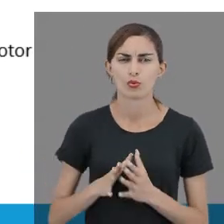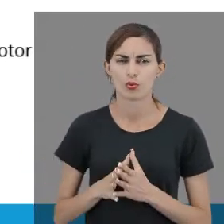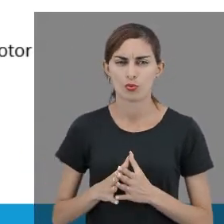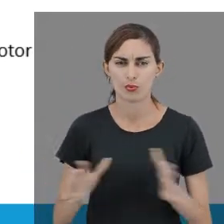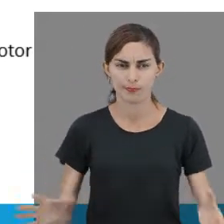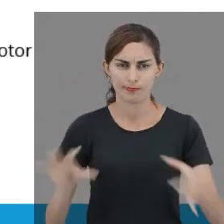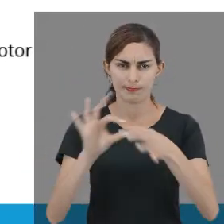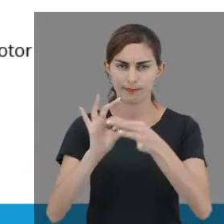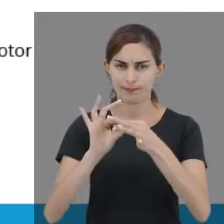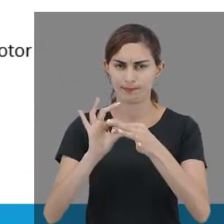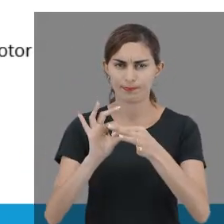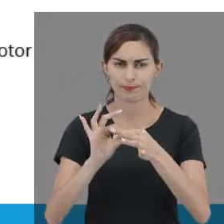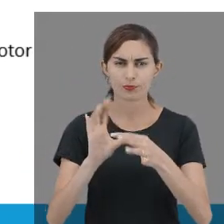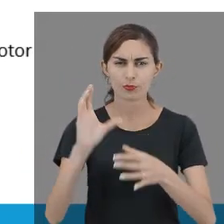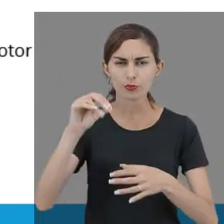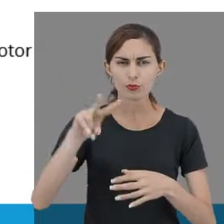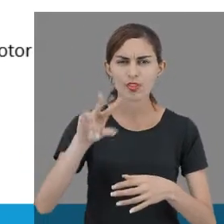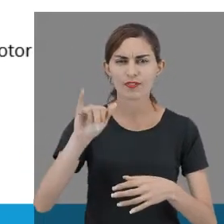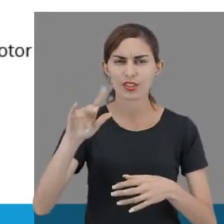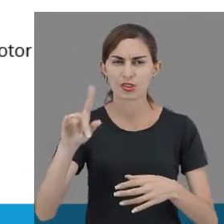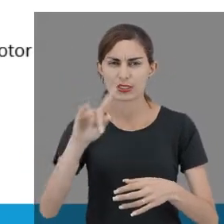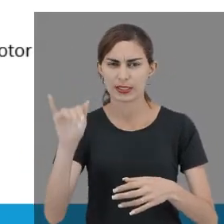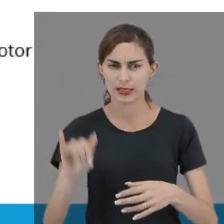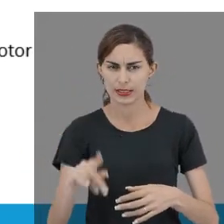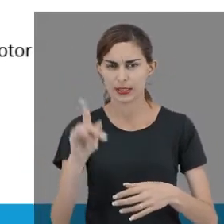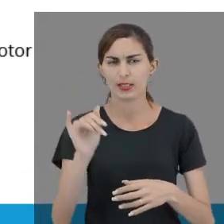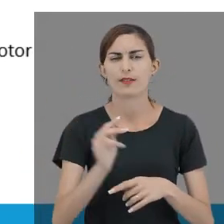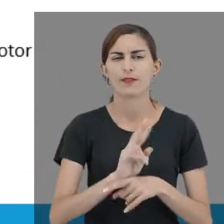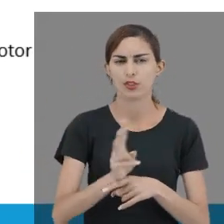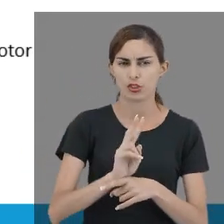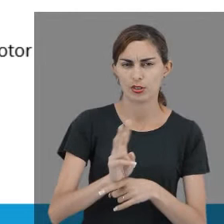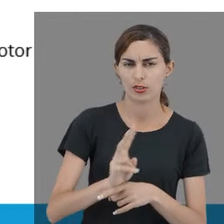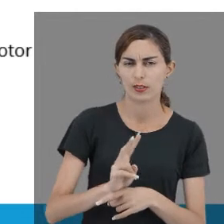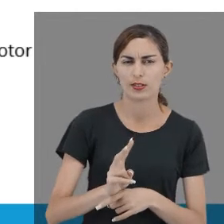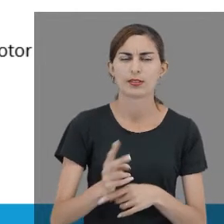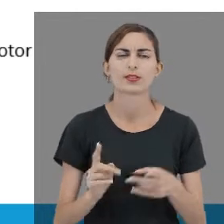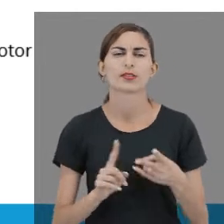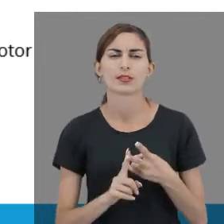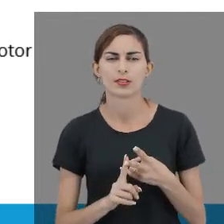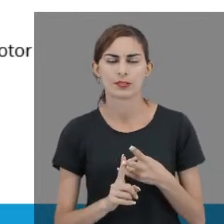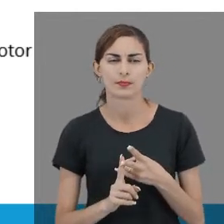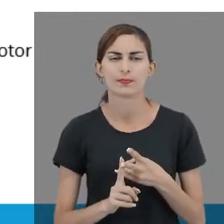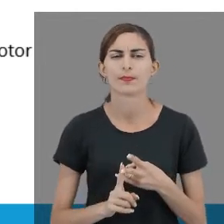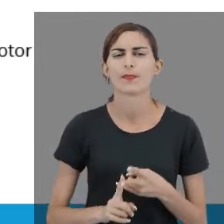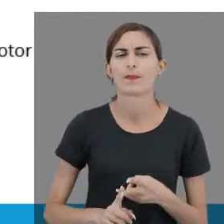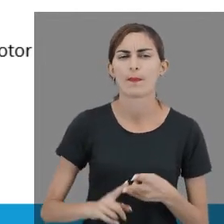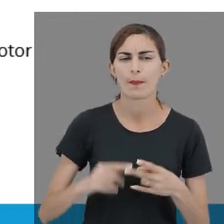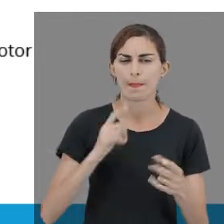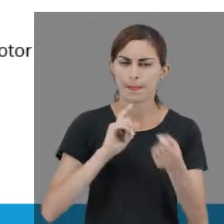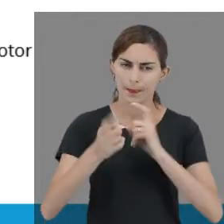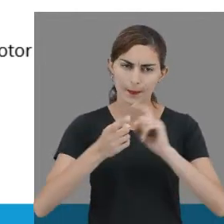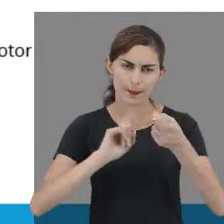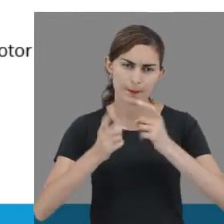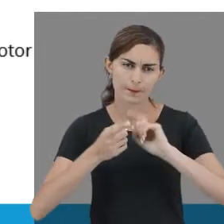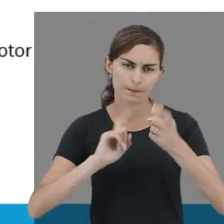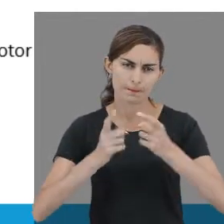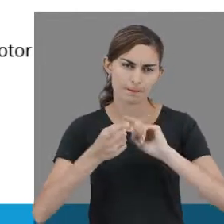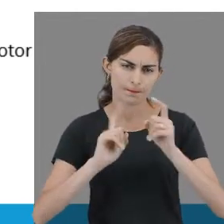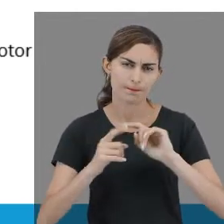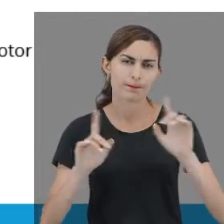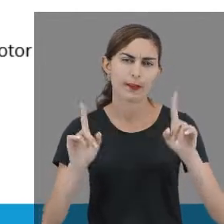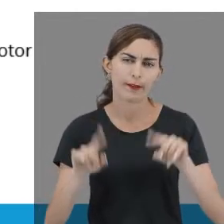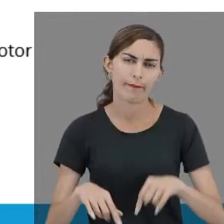O futuro das anomalias congênitas ligadas ao Zika ou ligadas às outras doenças que a gente falou, né, as STOCH, chamadas